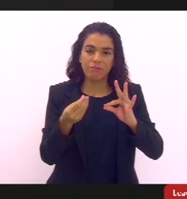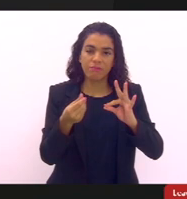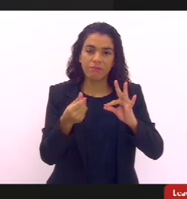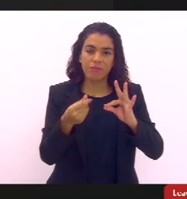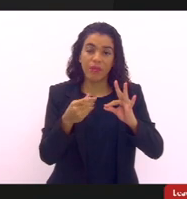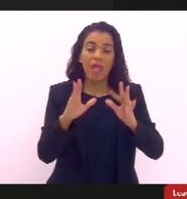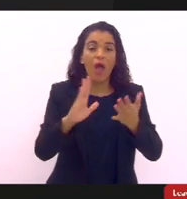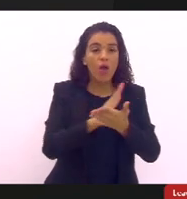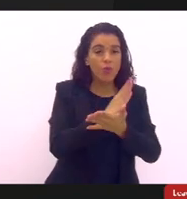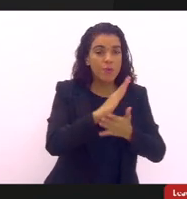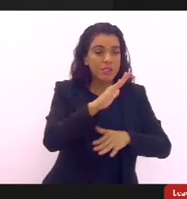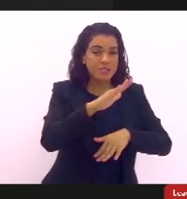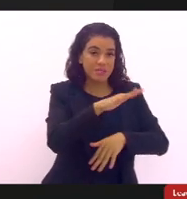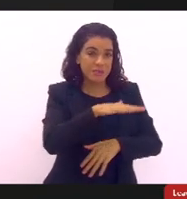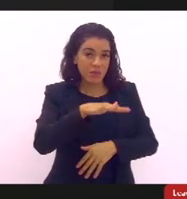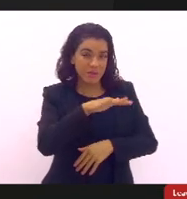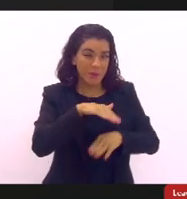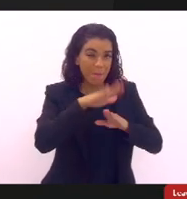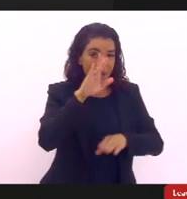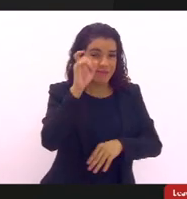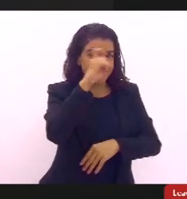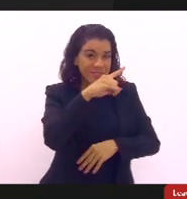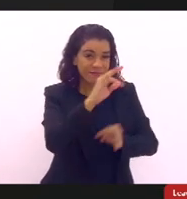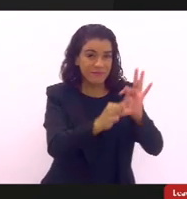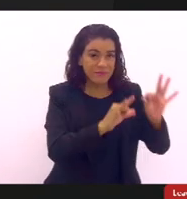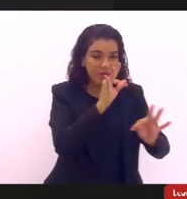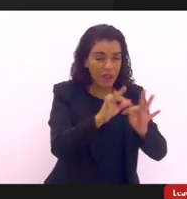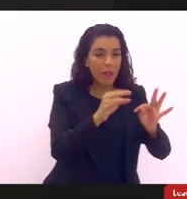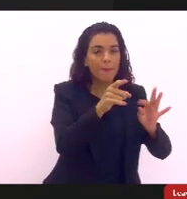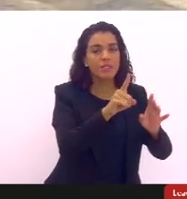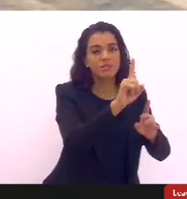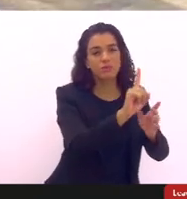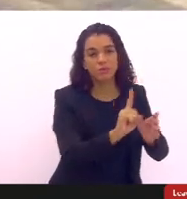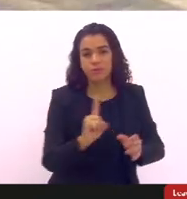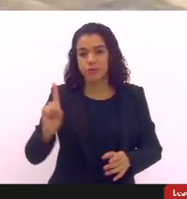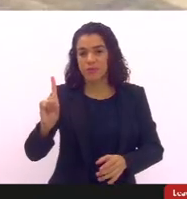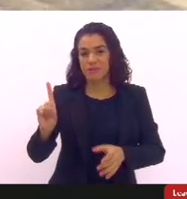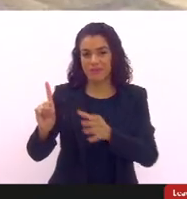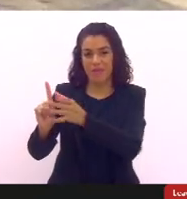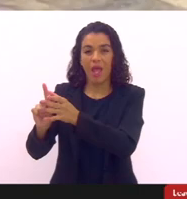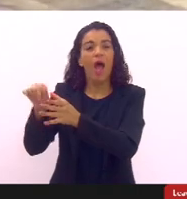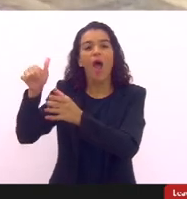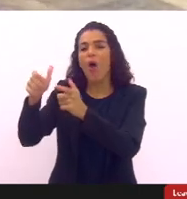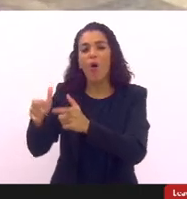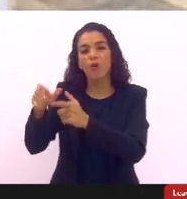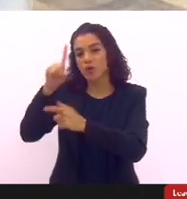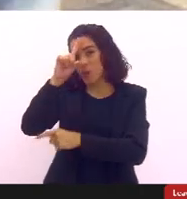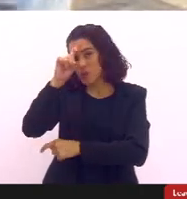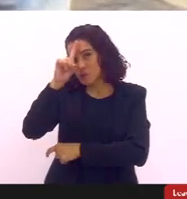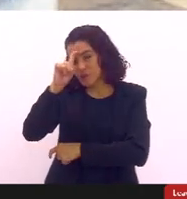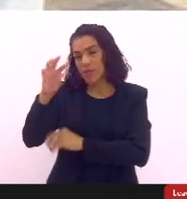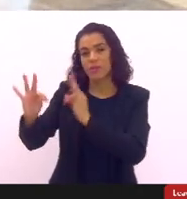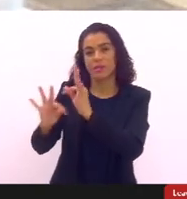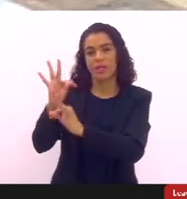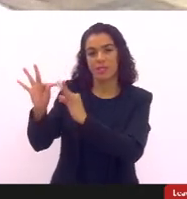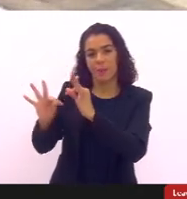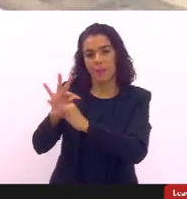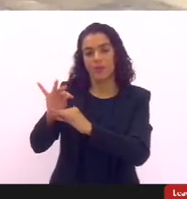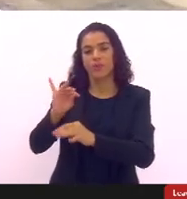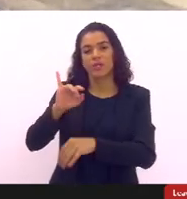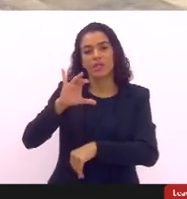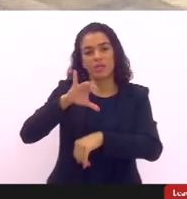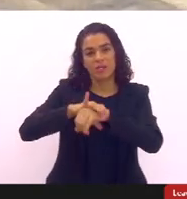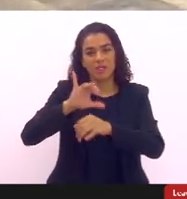difíceis de tratar, a gente precisa isolar, de fato, no nosso hospital de referência ao tratamento de tuberculose, que é o sanatório